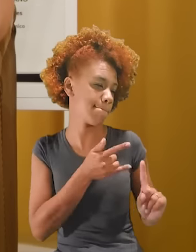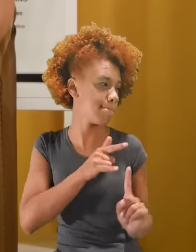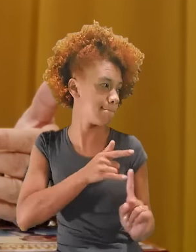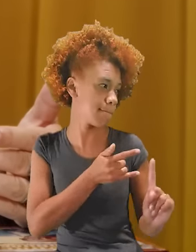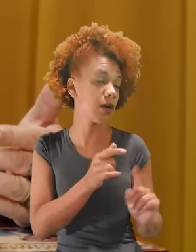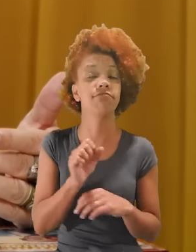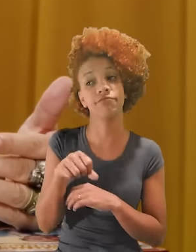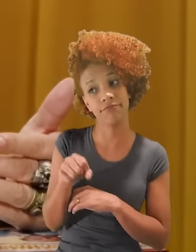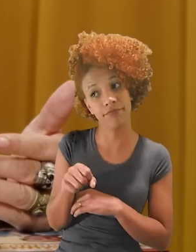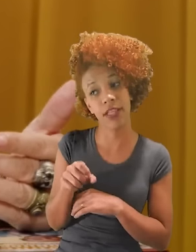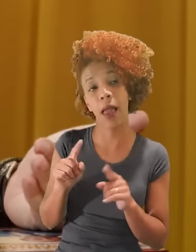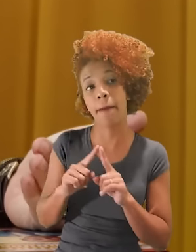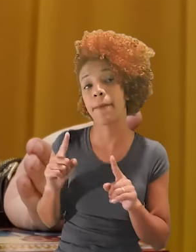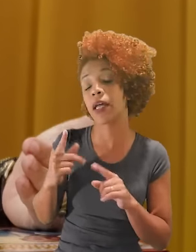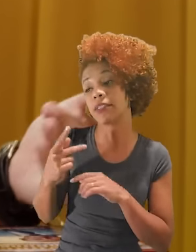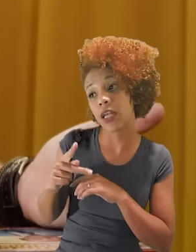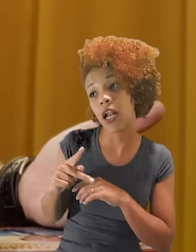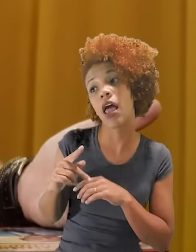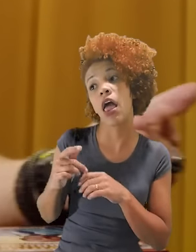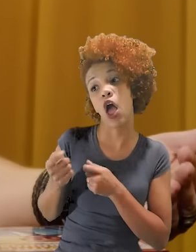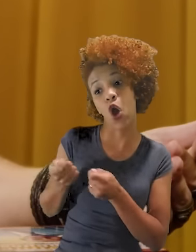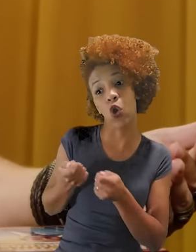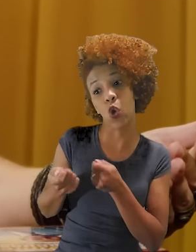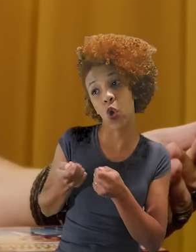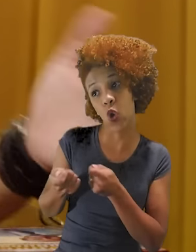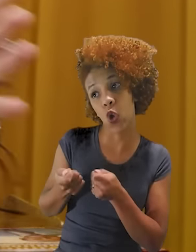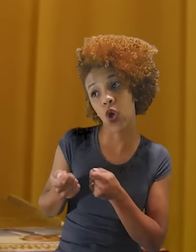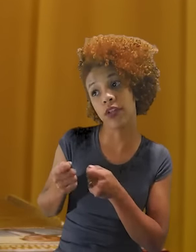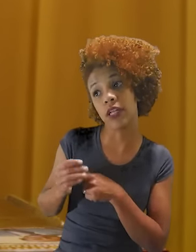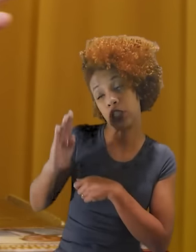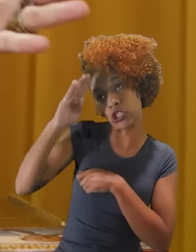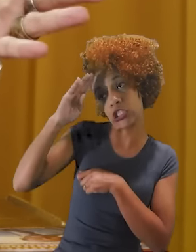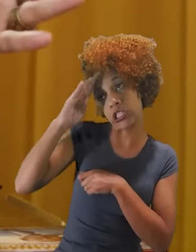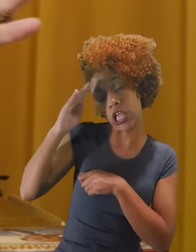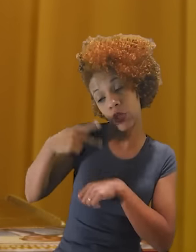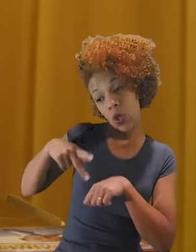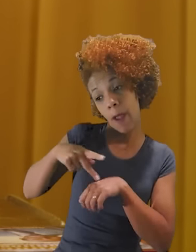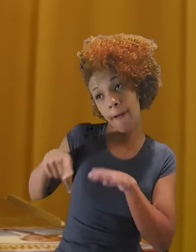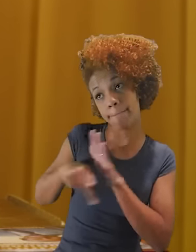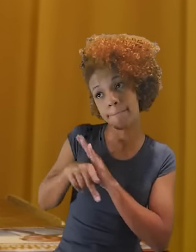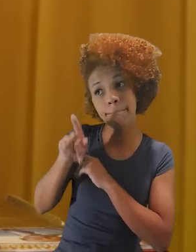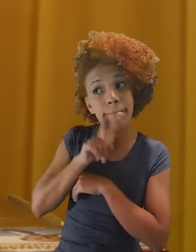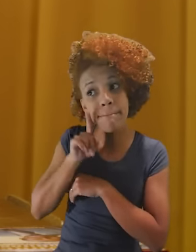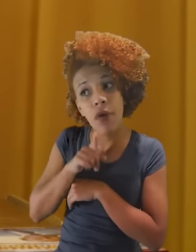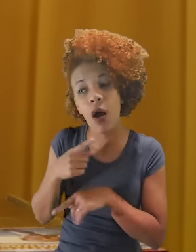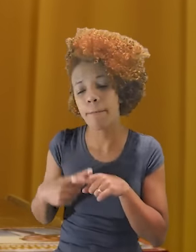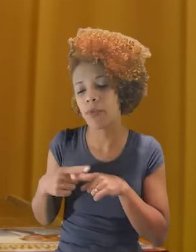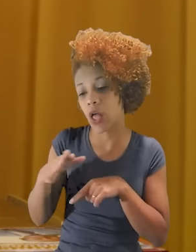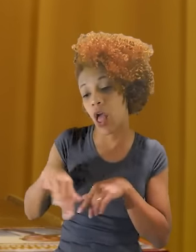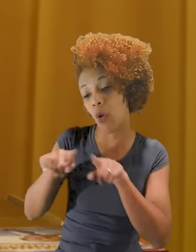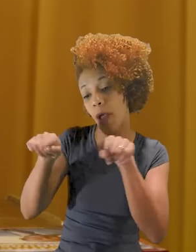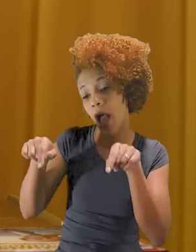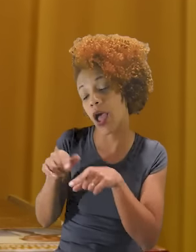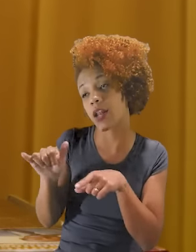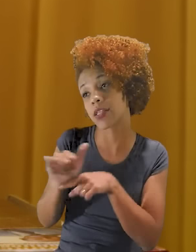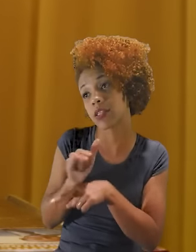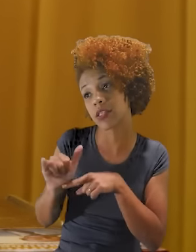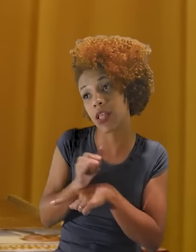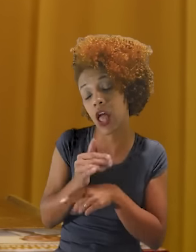Manipular. E no caso dele, ele estava literalmente preso ao exército americano. Porque como Burbank fica exatamente numa área